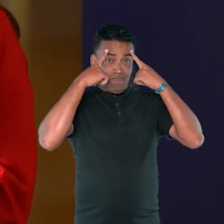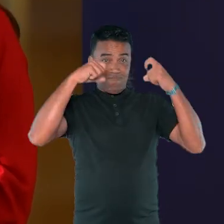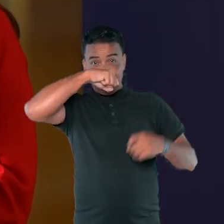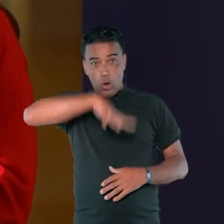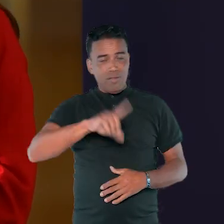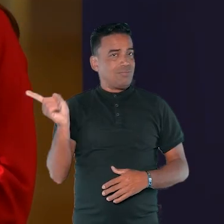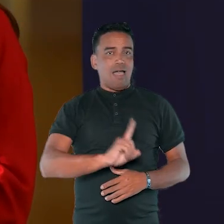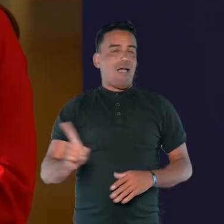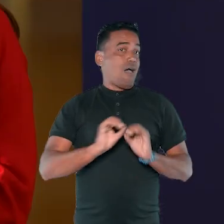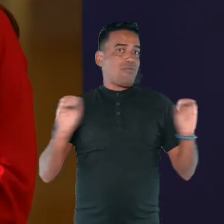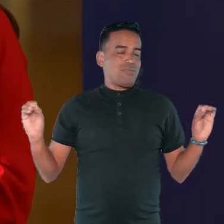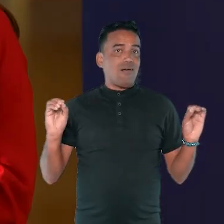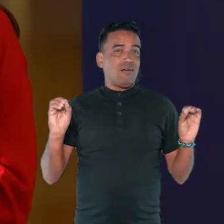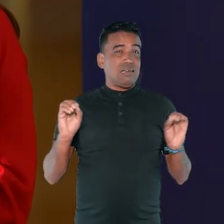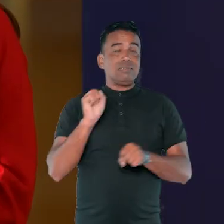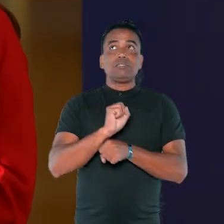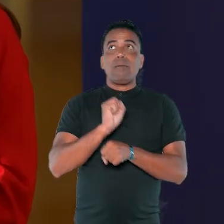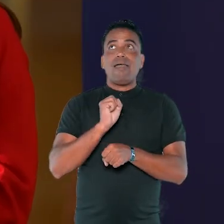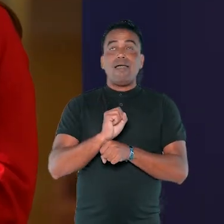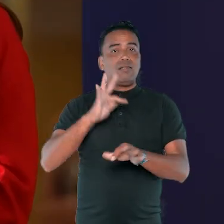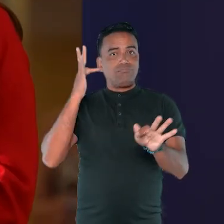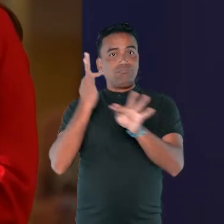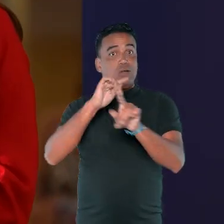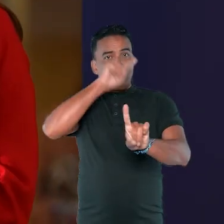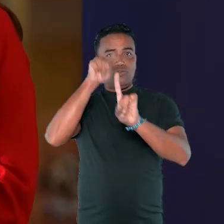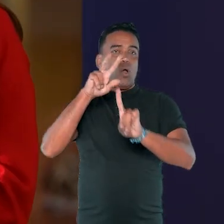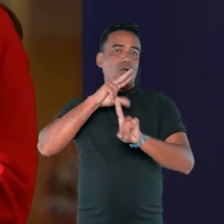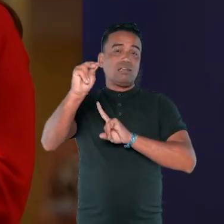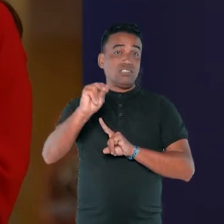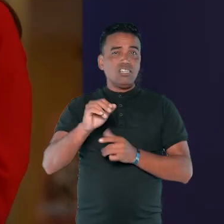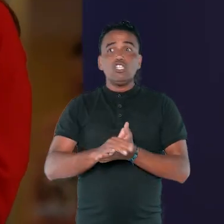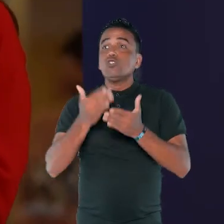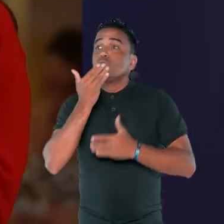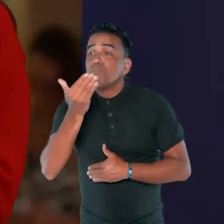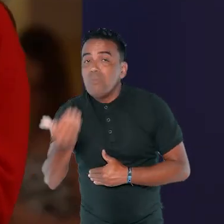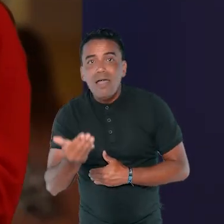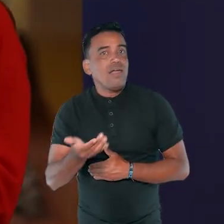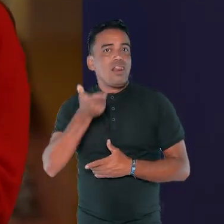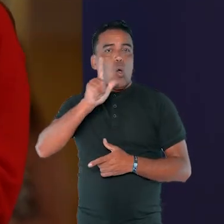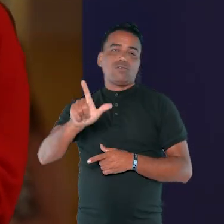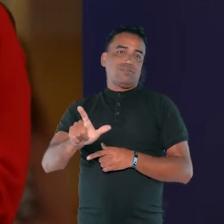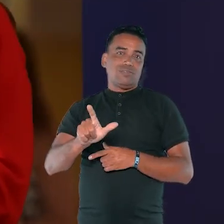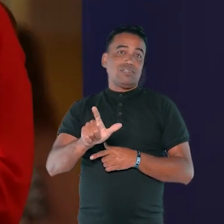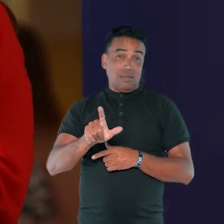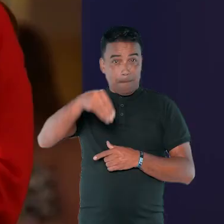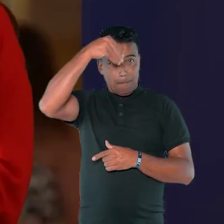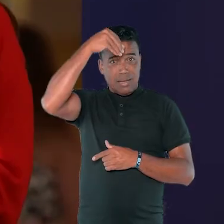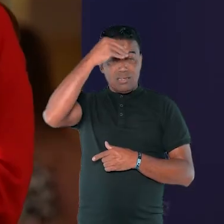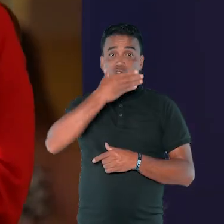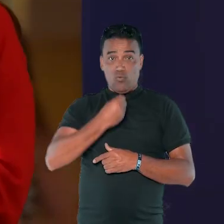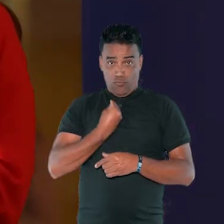sempre alcança, e quem não chora não mama, ou quem tem padrinho vivo não morre nunca pagão.